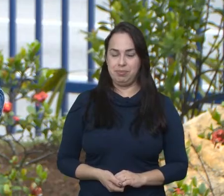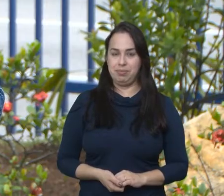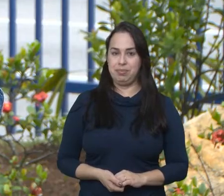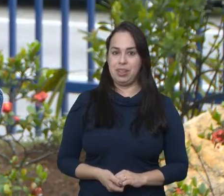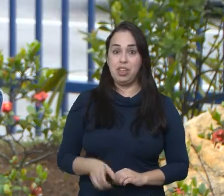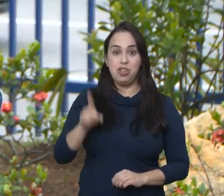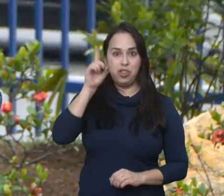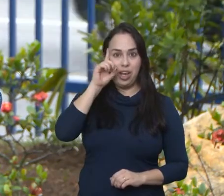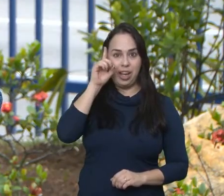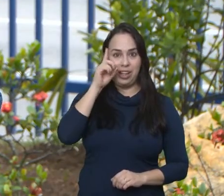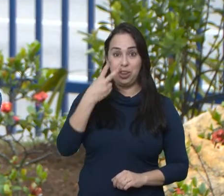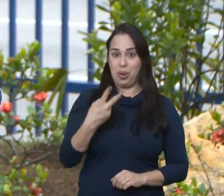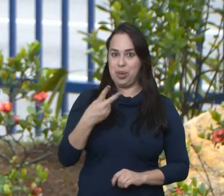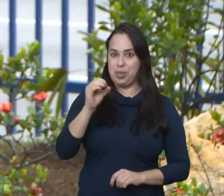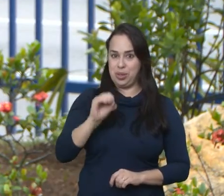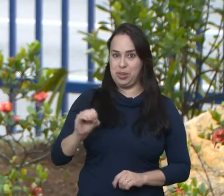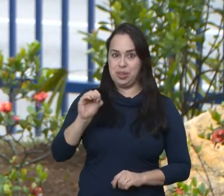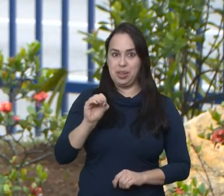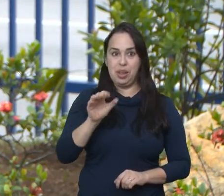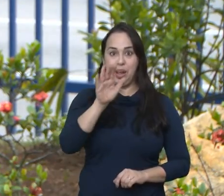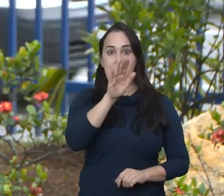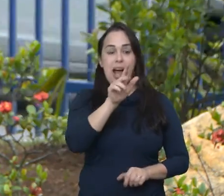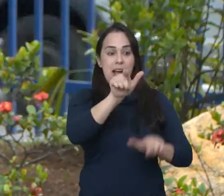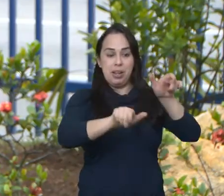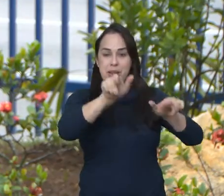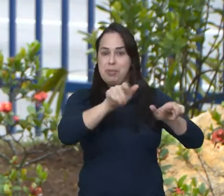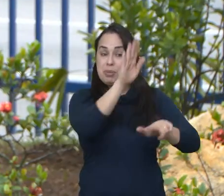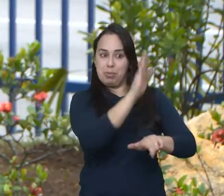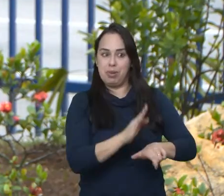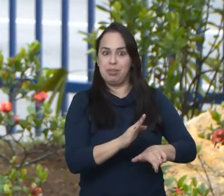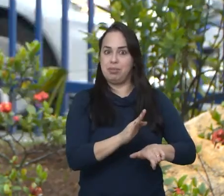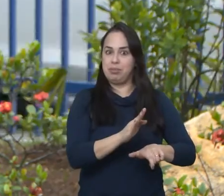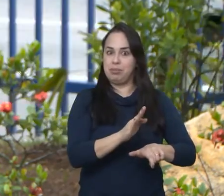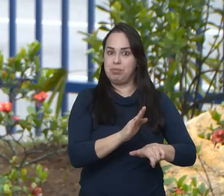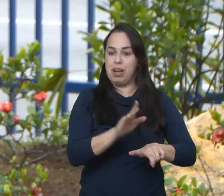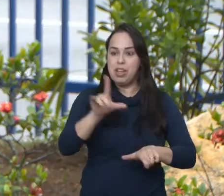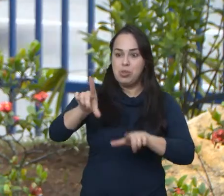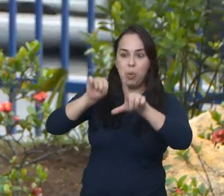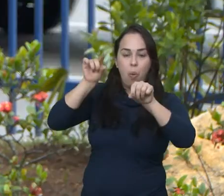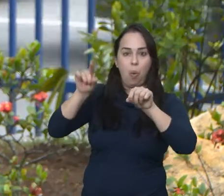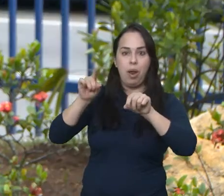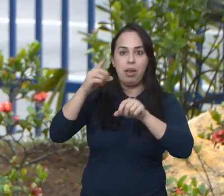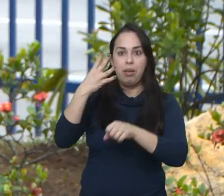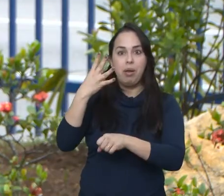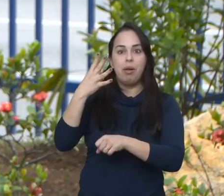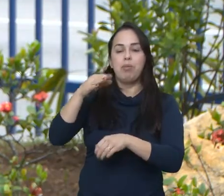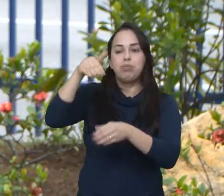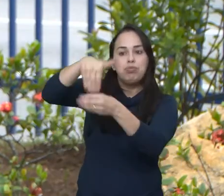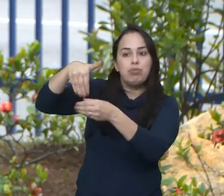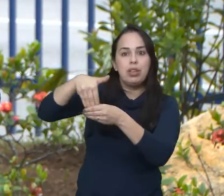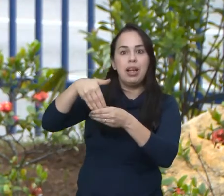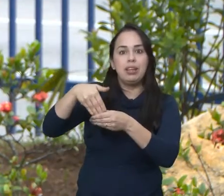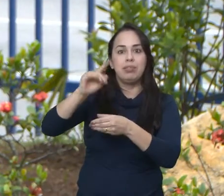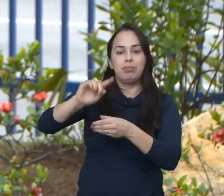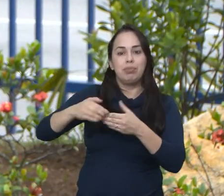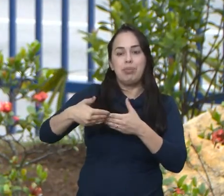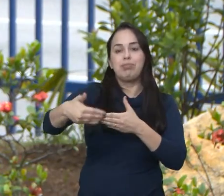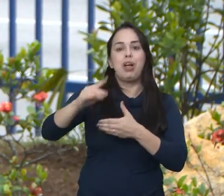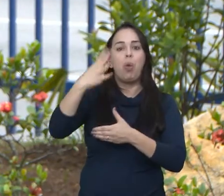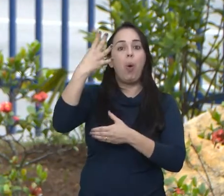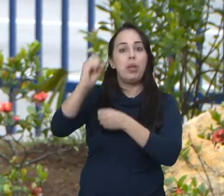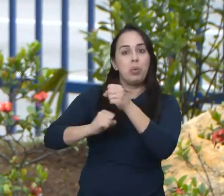sobretudo, que elas sejam eficientes e efetivas. E a gente continua o boletim agora para falar de emprego.